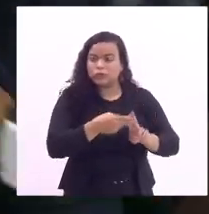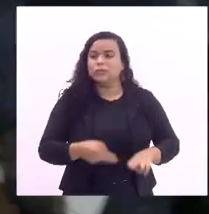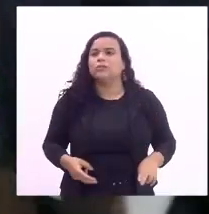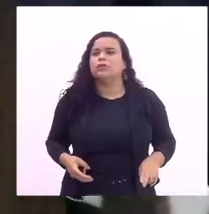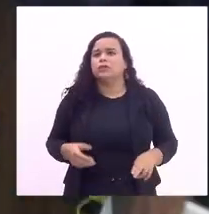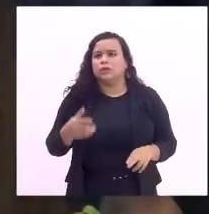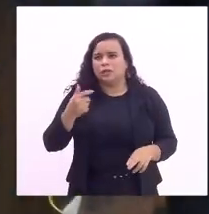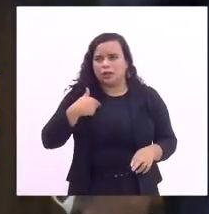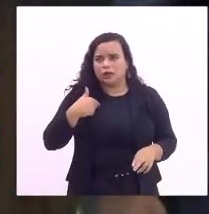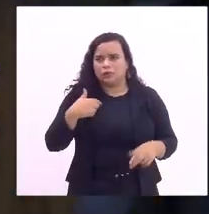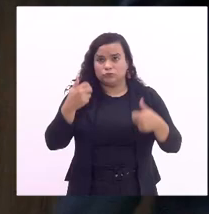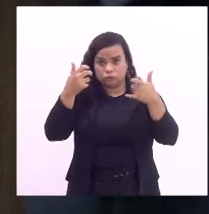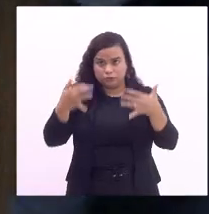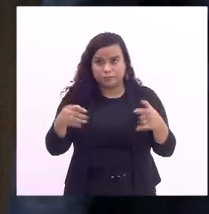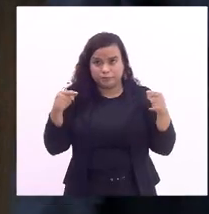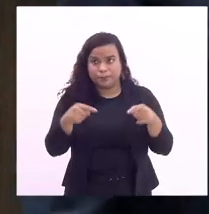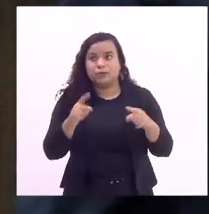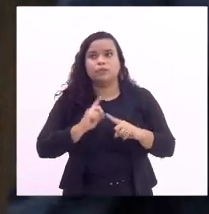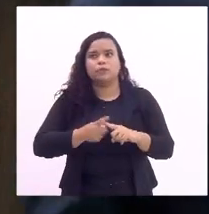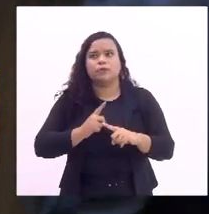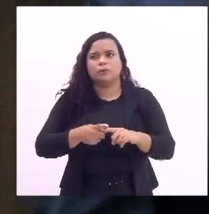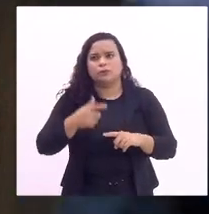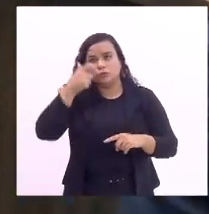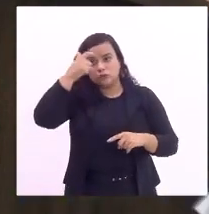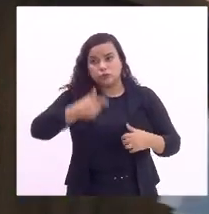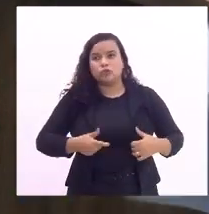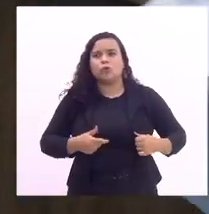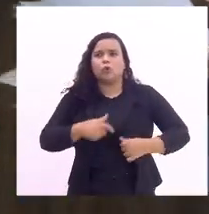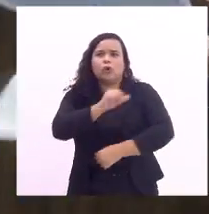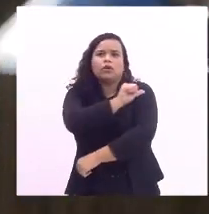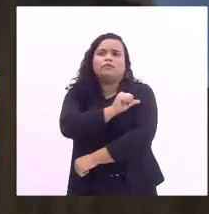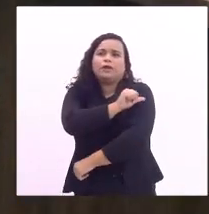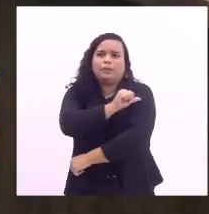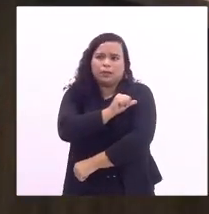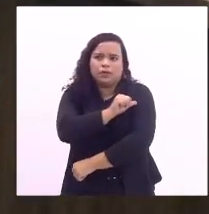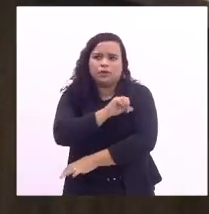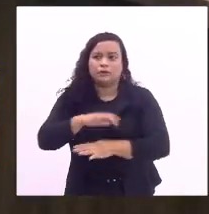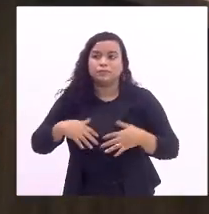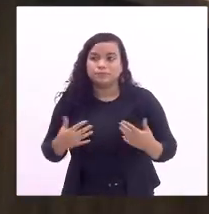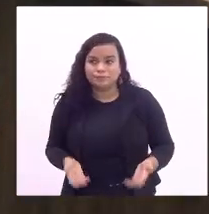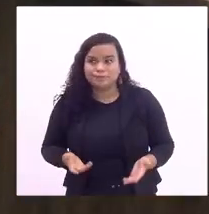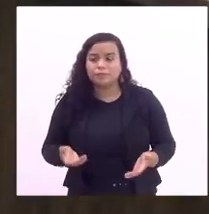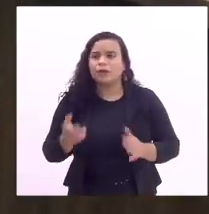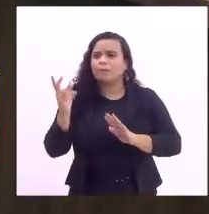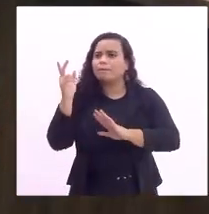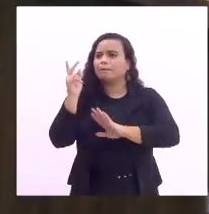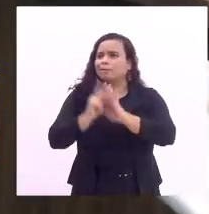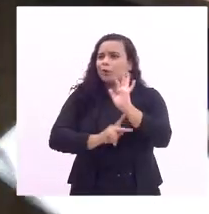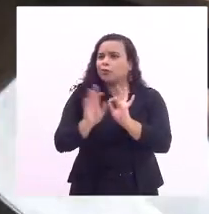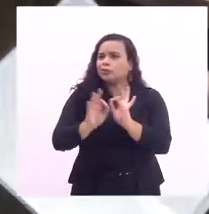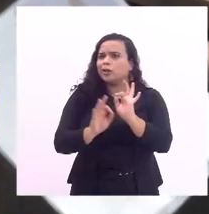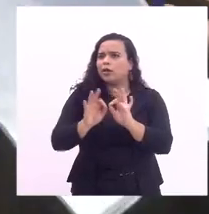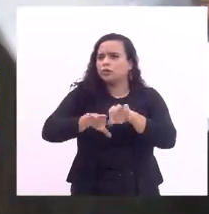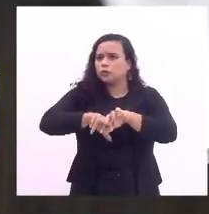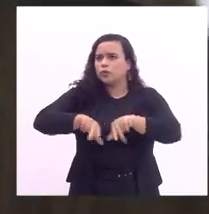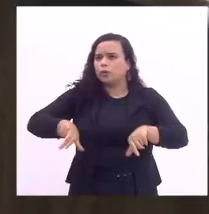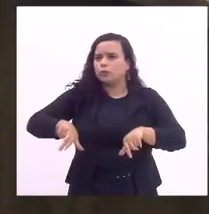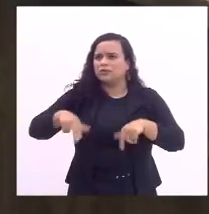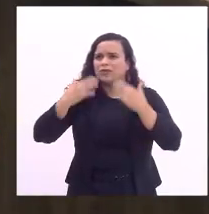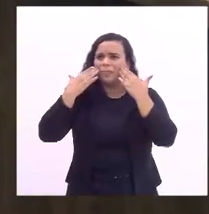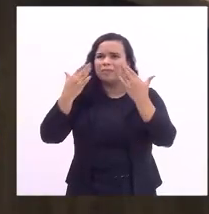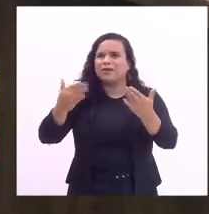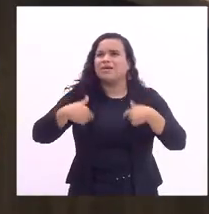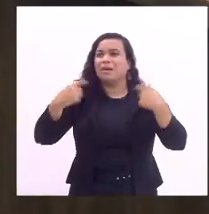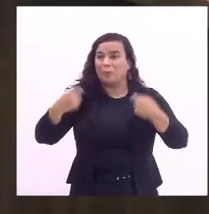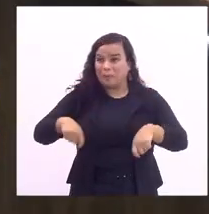eu levanto essa questão. Eu, como enfermeira, qualquer projeto que apareça onde eu tenho que fazer